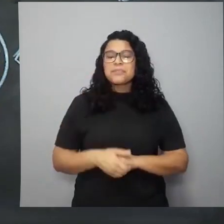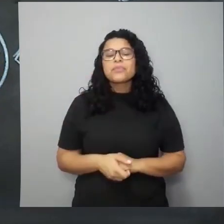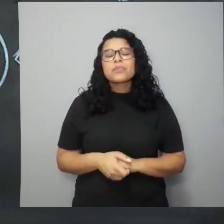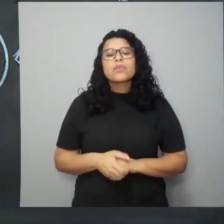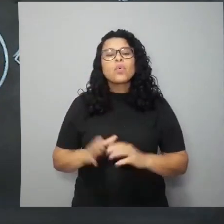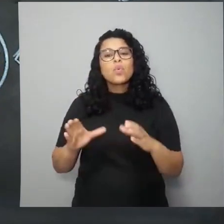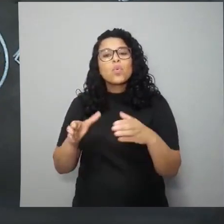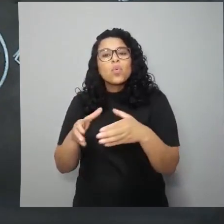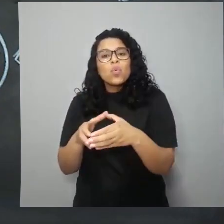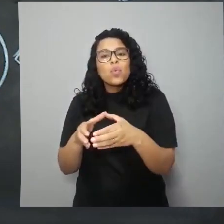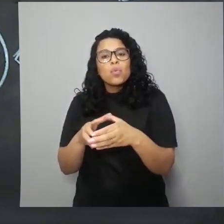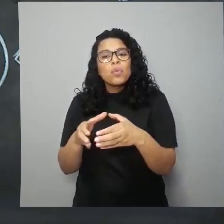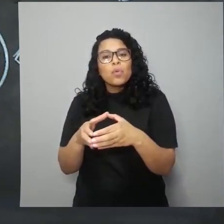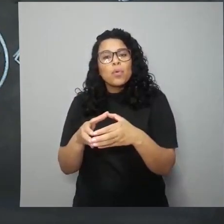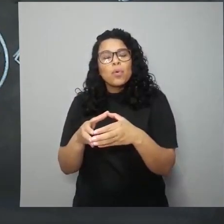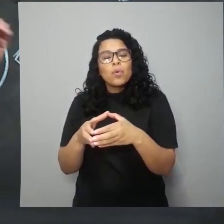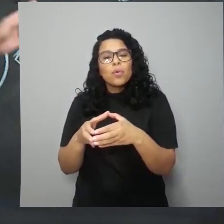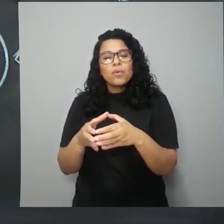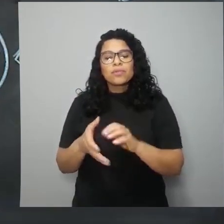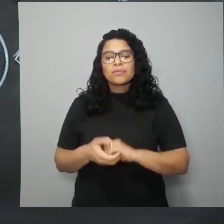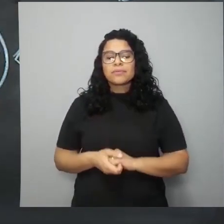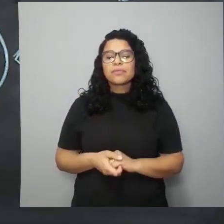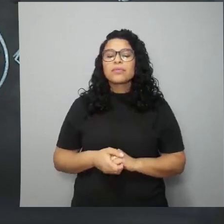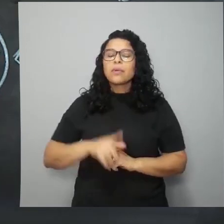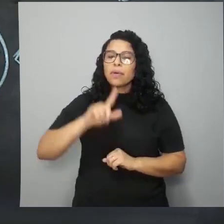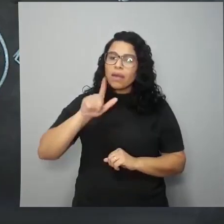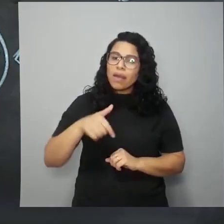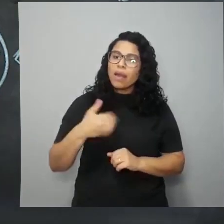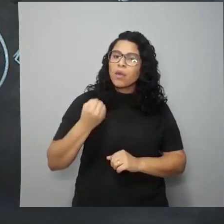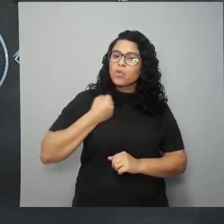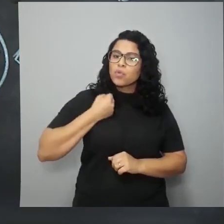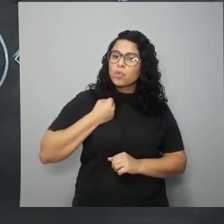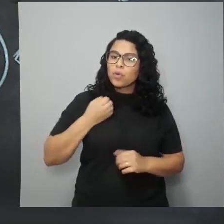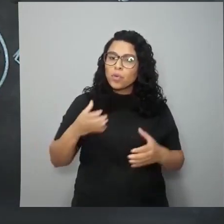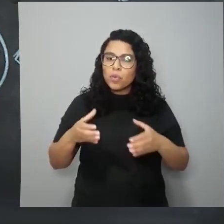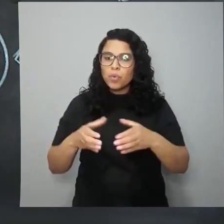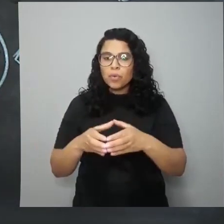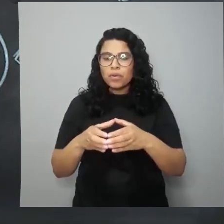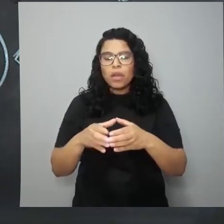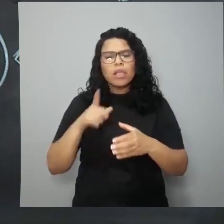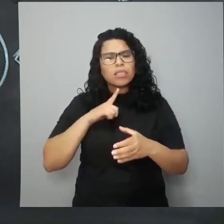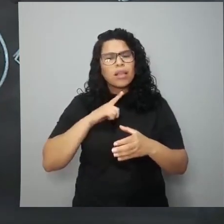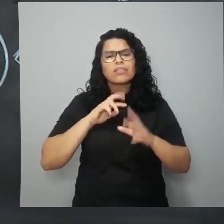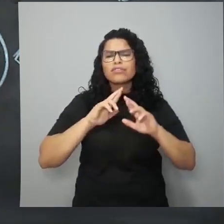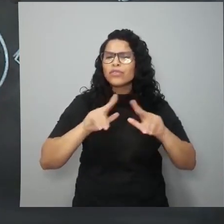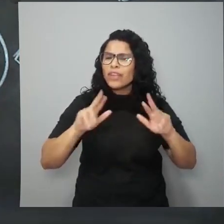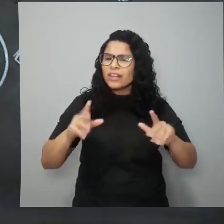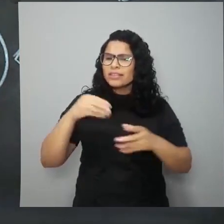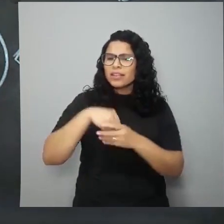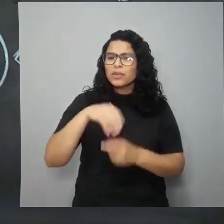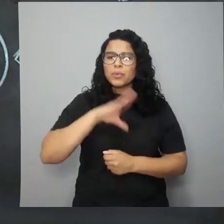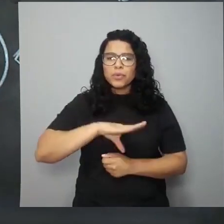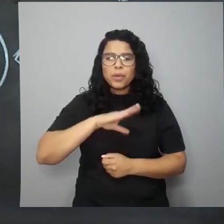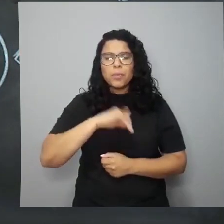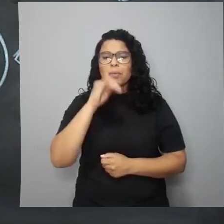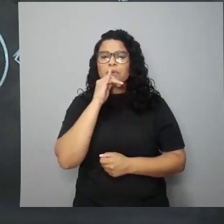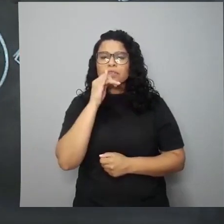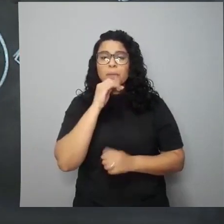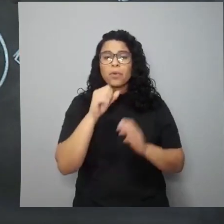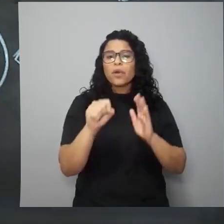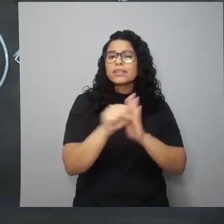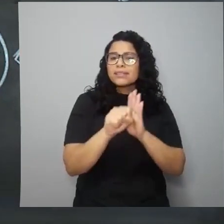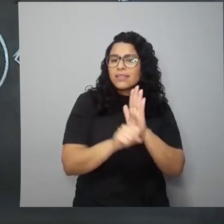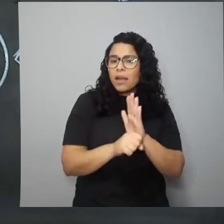ideia de grupo, de coletividade. Esses numerais são os numerais coletivos. Existem vários na língua portuguesa. Quando eu marco, por